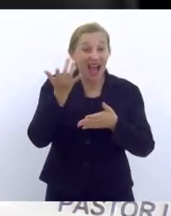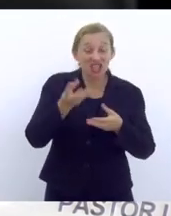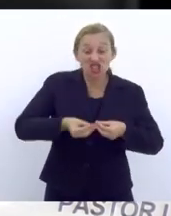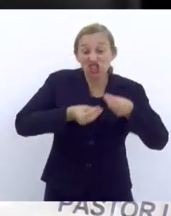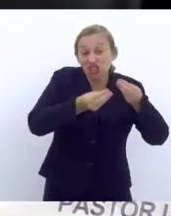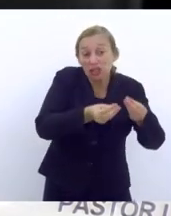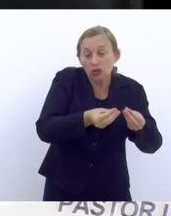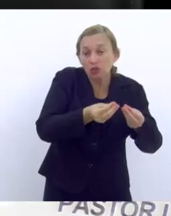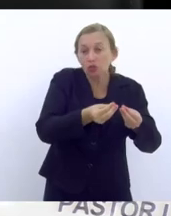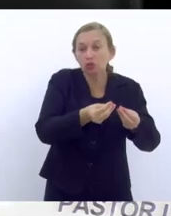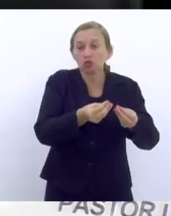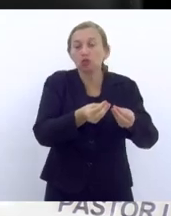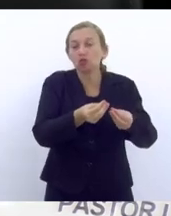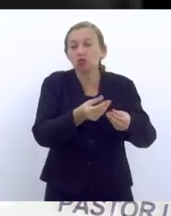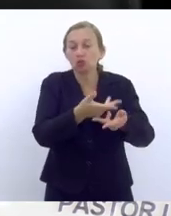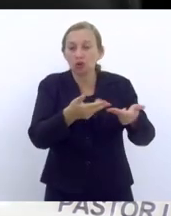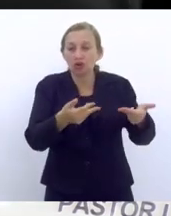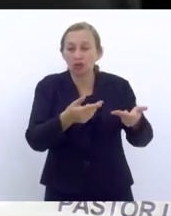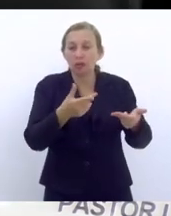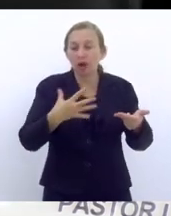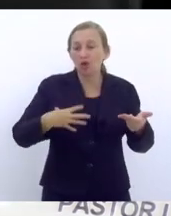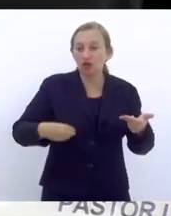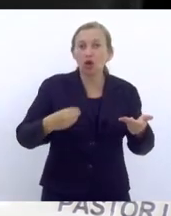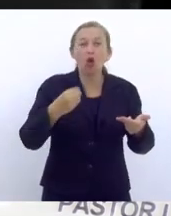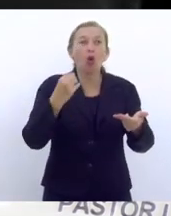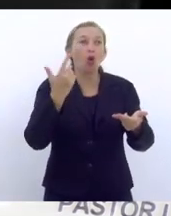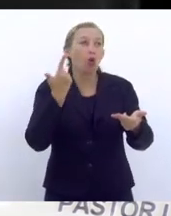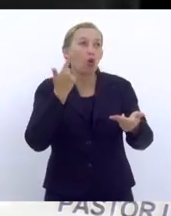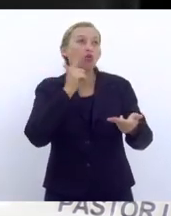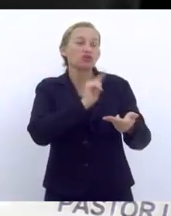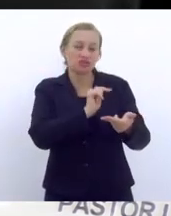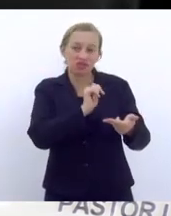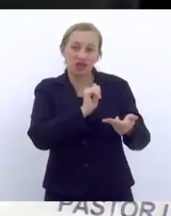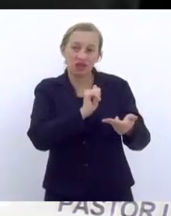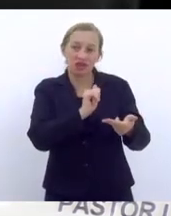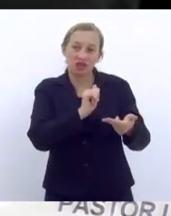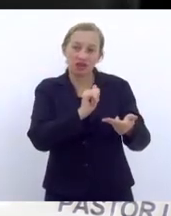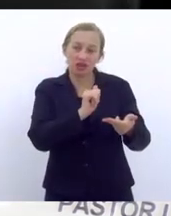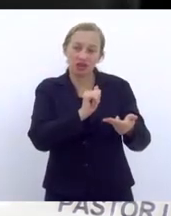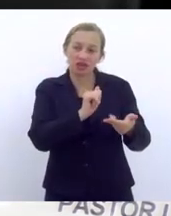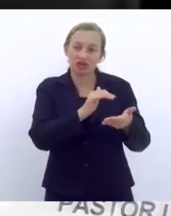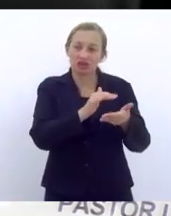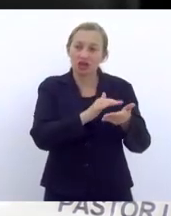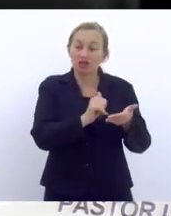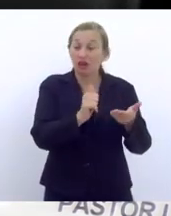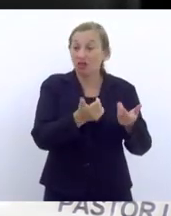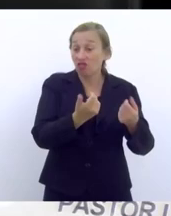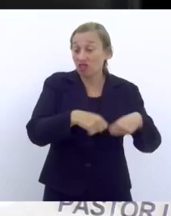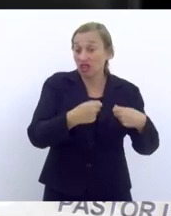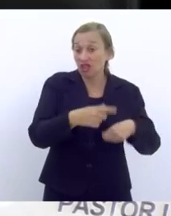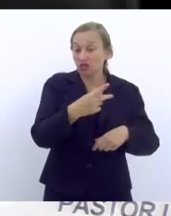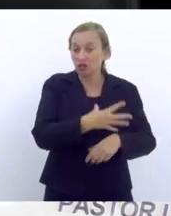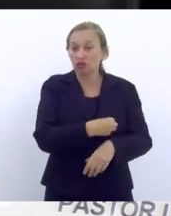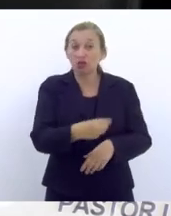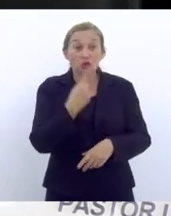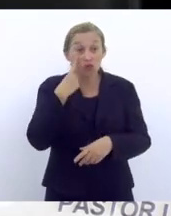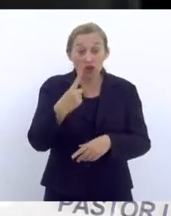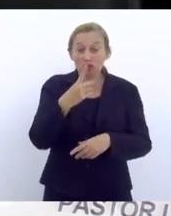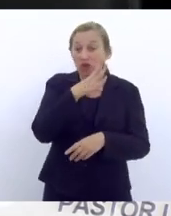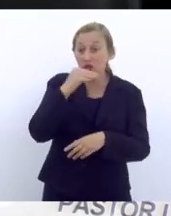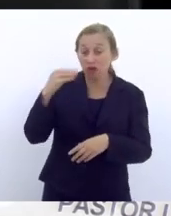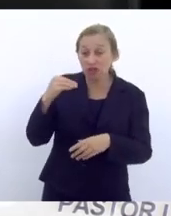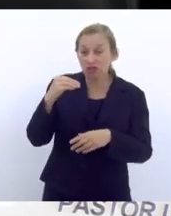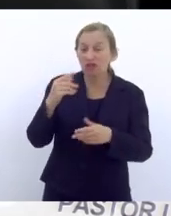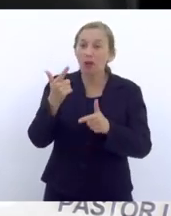o filho, ele consegue suprir a necessidade que o filho tem. E nós temos recebido muitos adolescentes